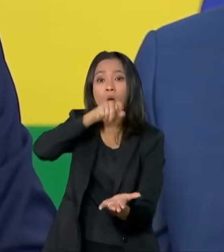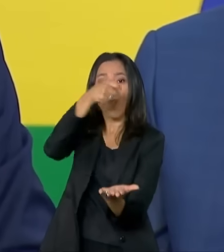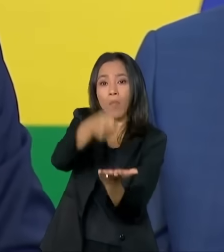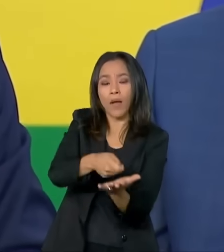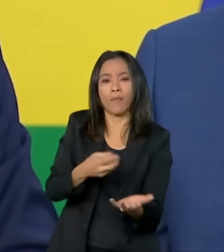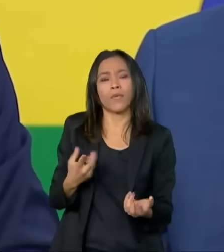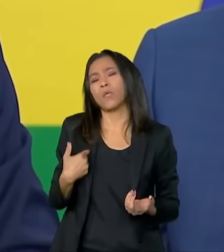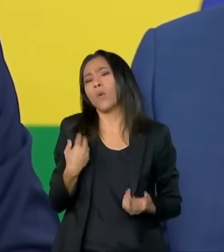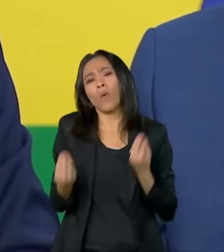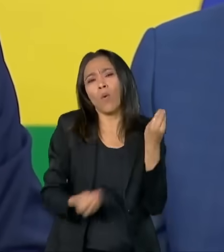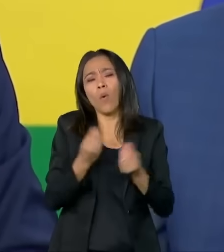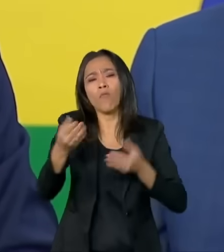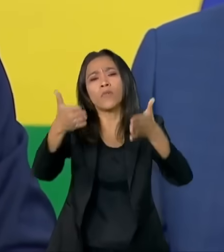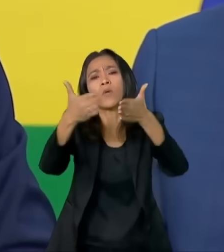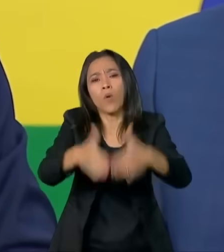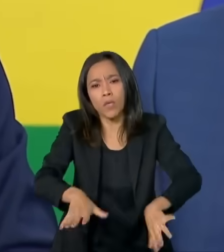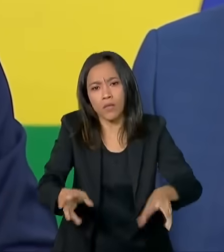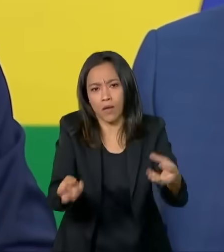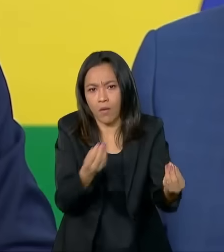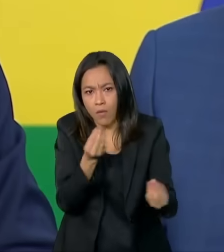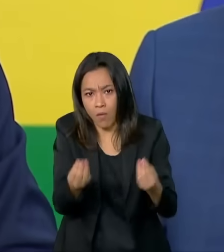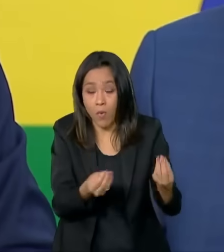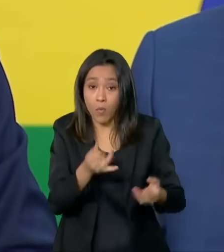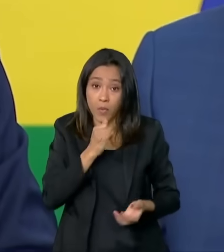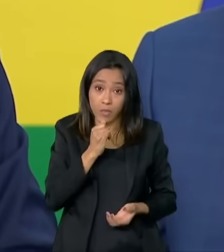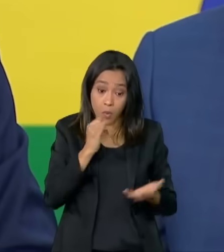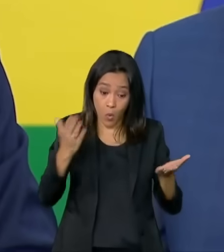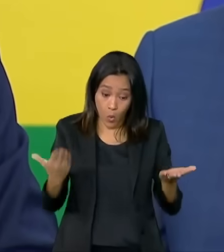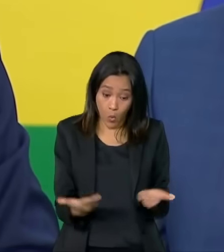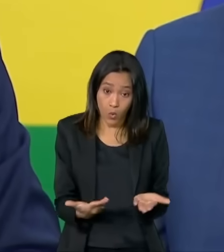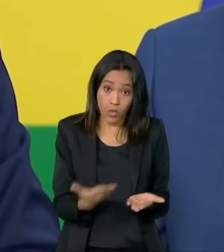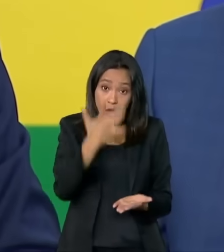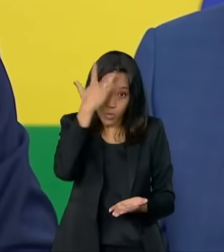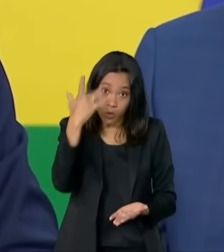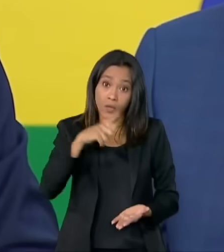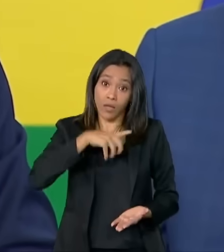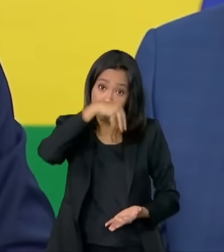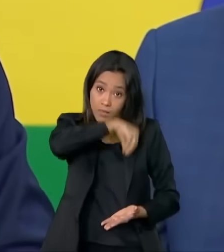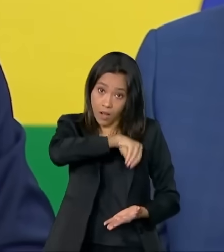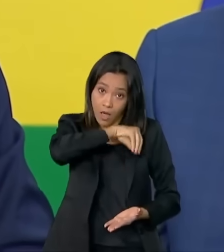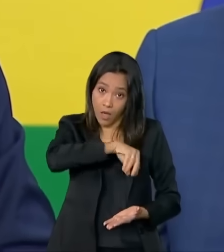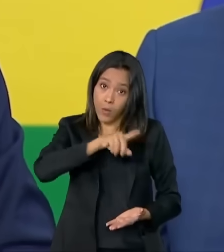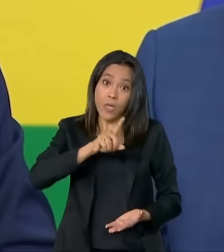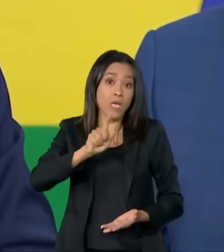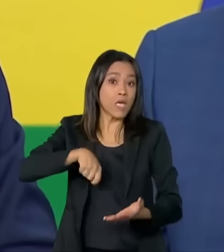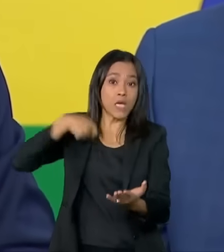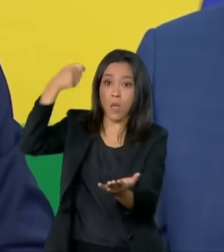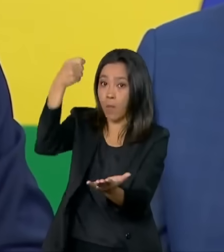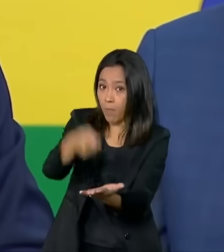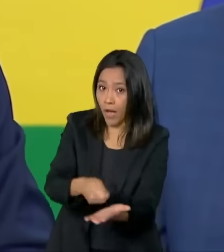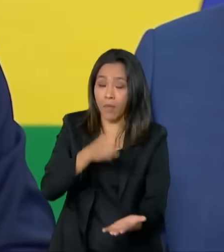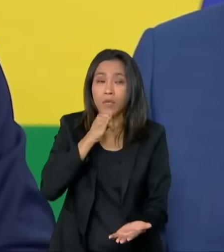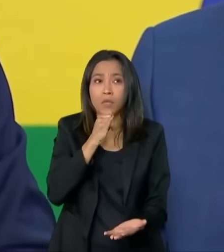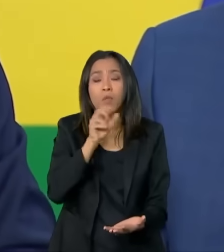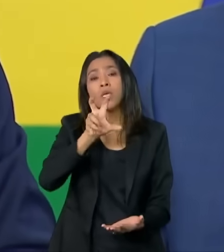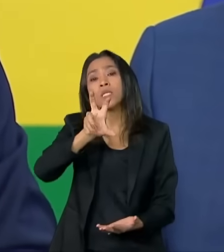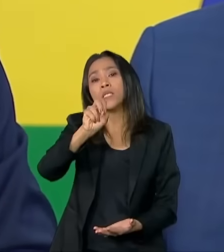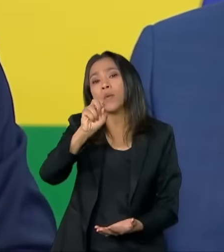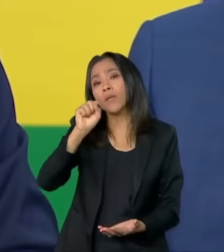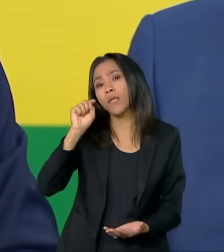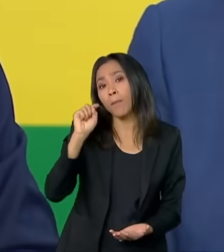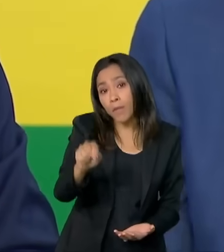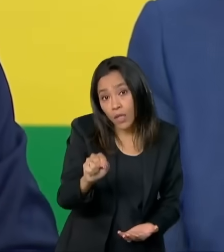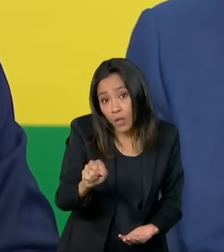que hoje têm renda e não pagam imposto, uma renda superior a R$ 50.000 por mês, ou